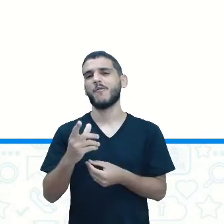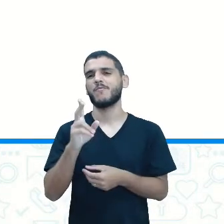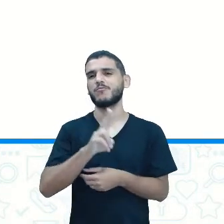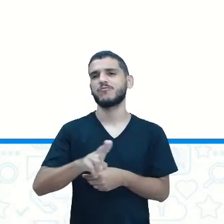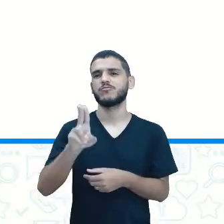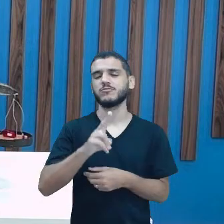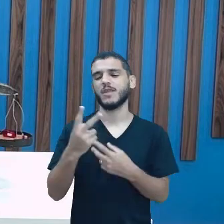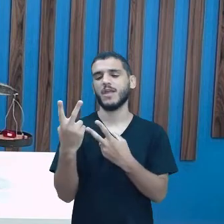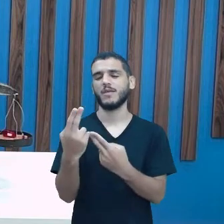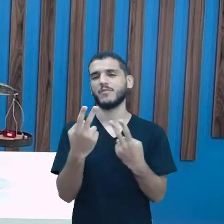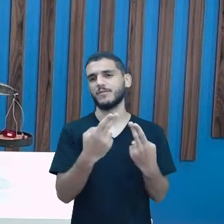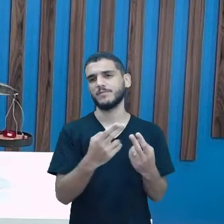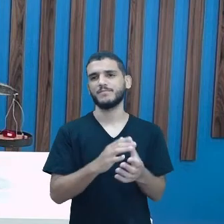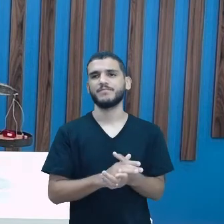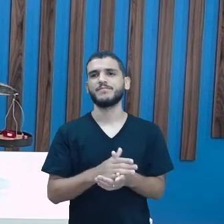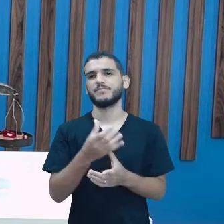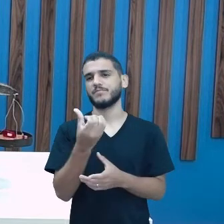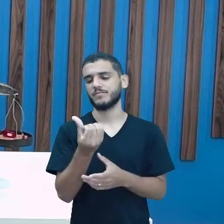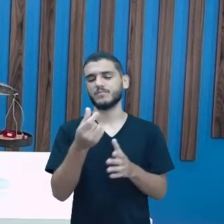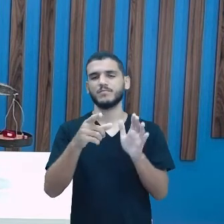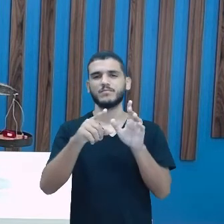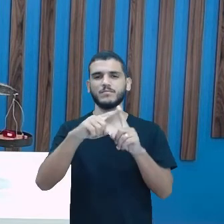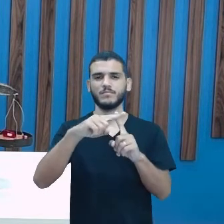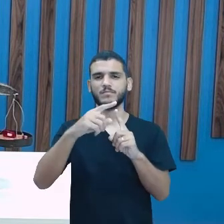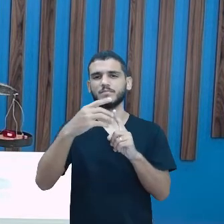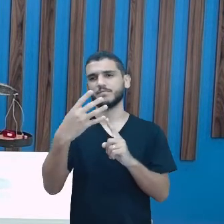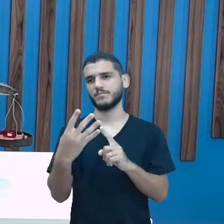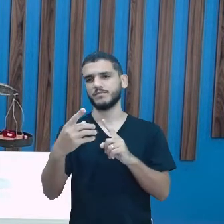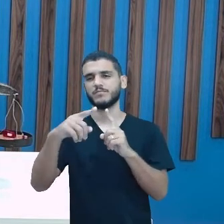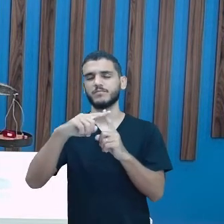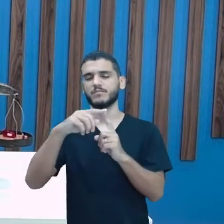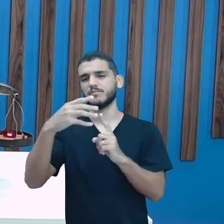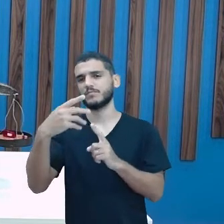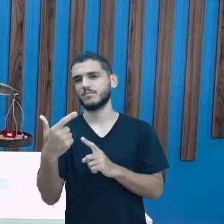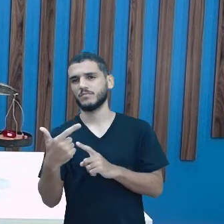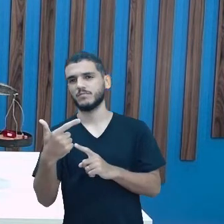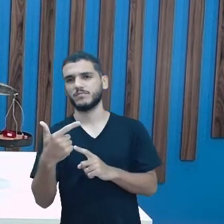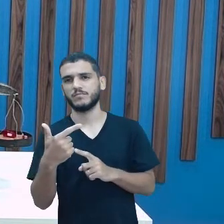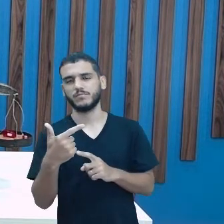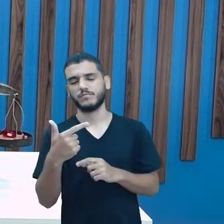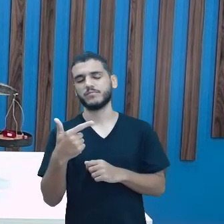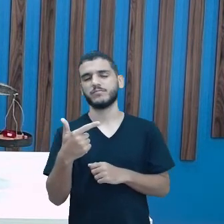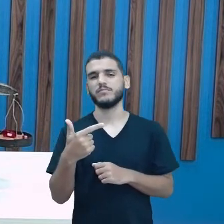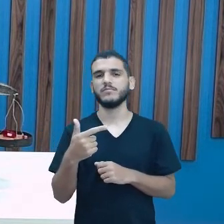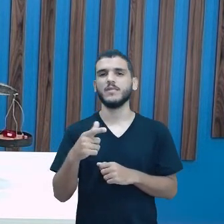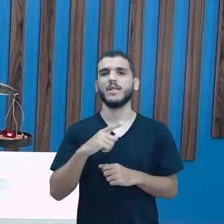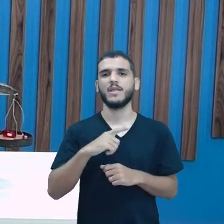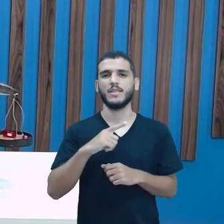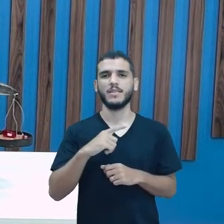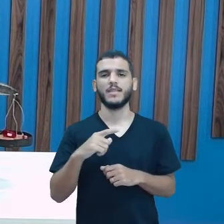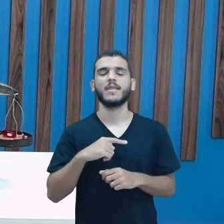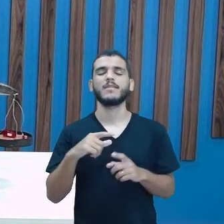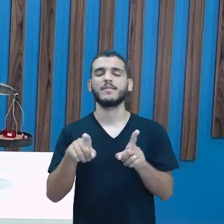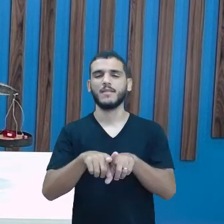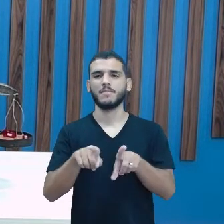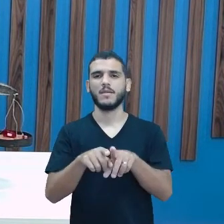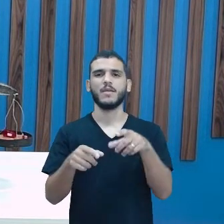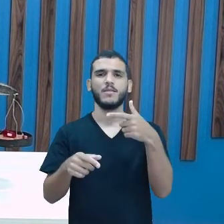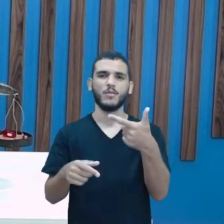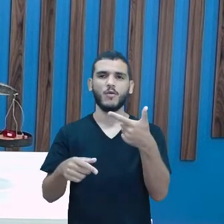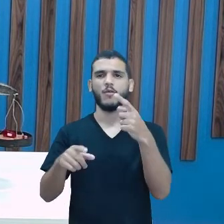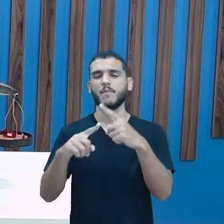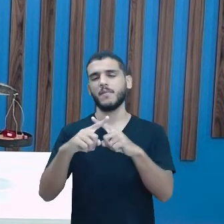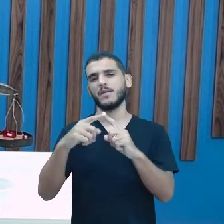aqui, ó, 6 mais 4 mais 2. E eu tenho do outro lado 2